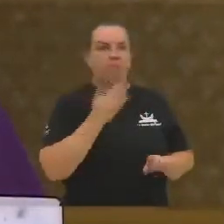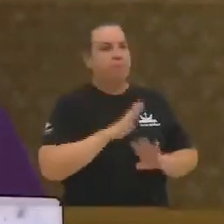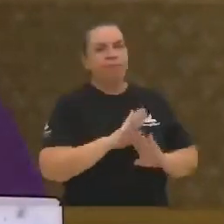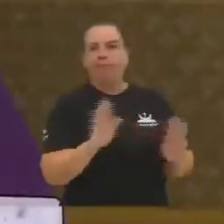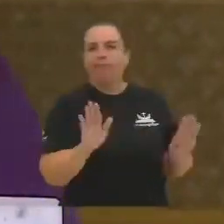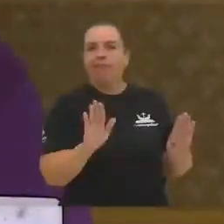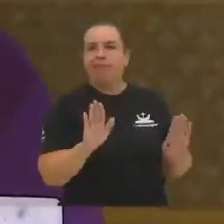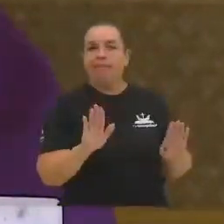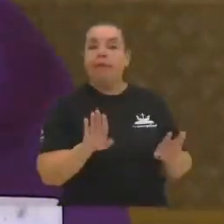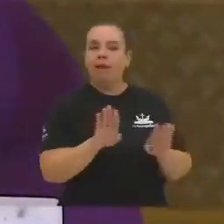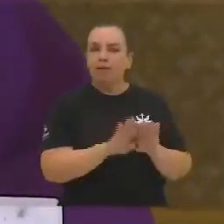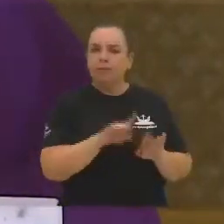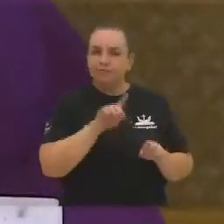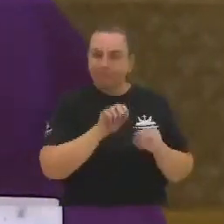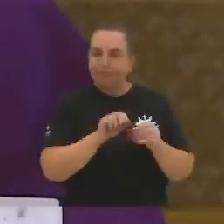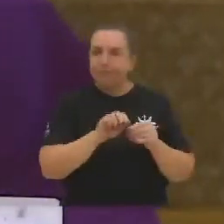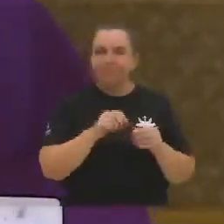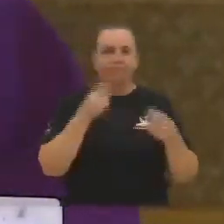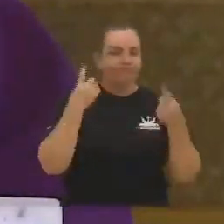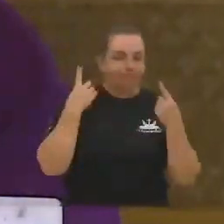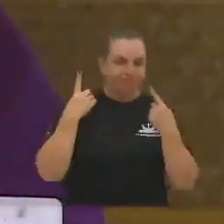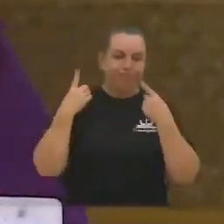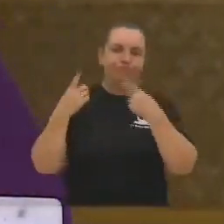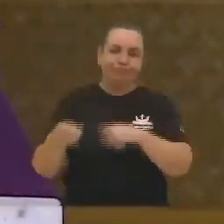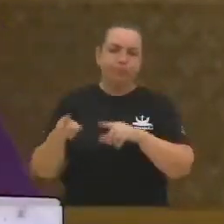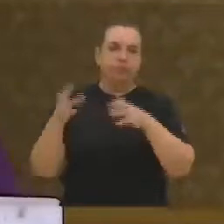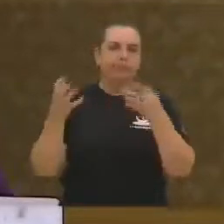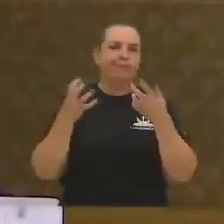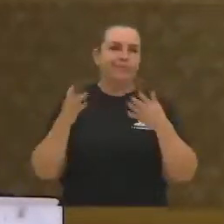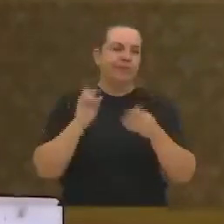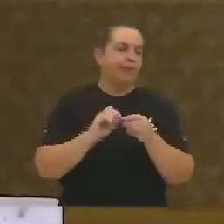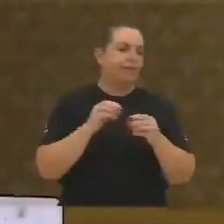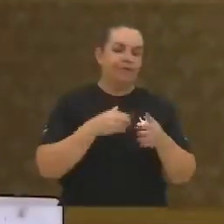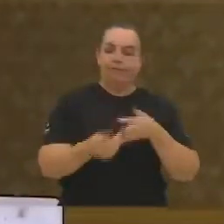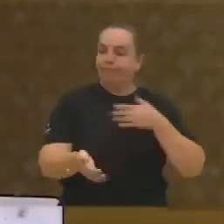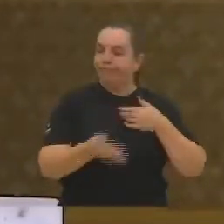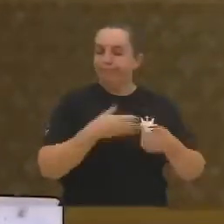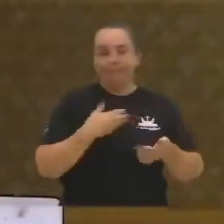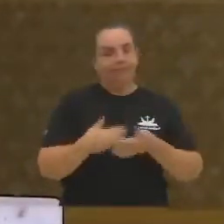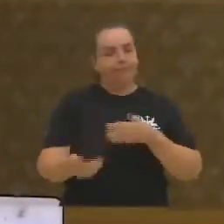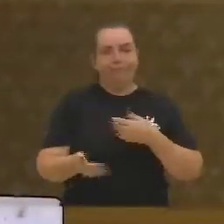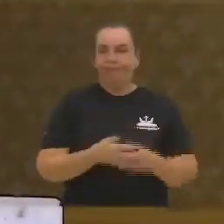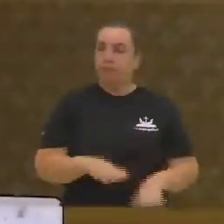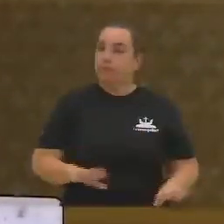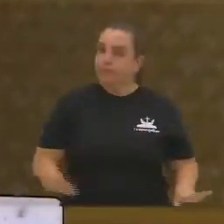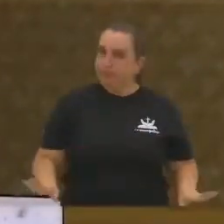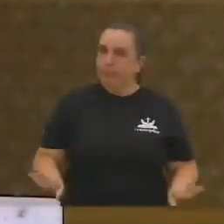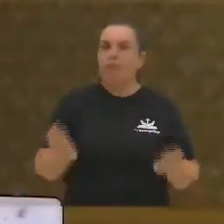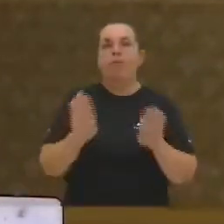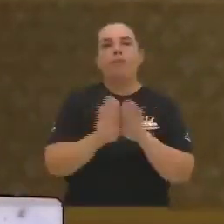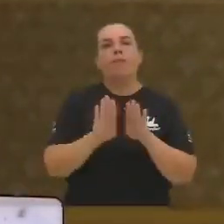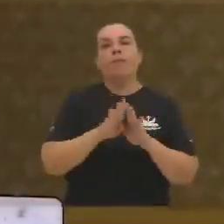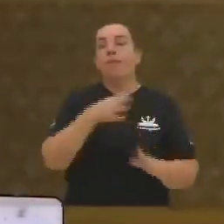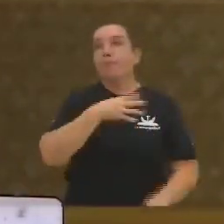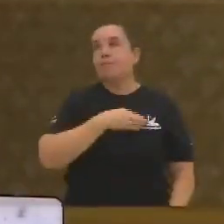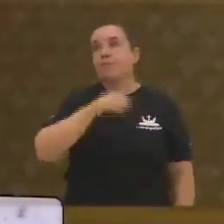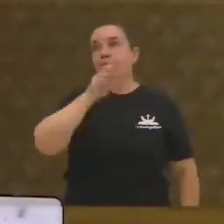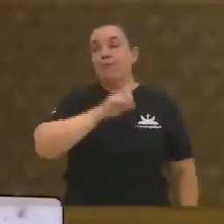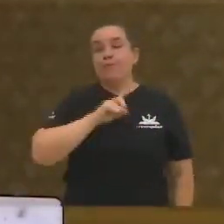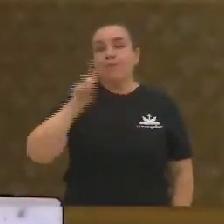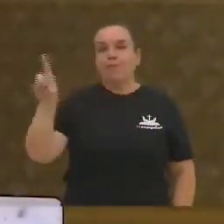Ao contrário, fizeram com ele tudo o que quiseram. Assim também, o Filho do Homem